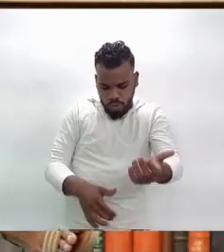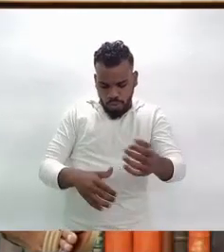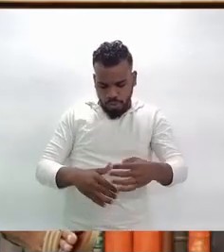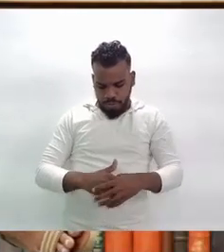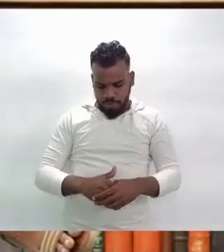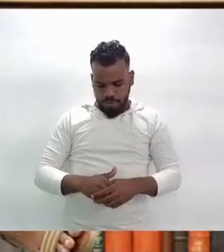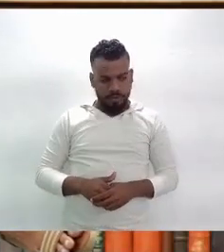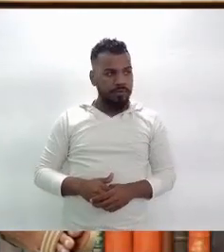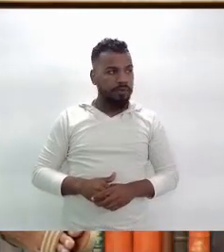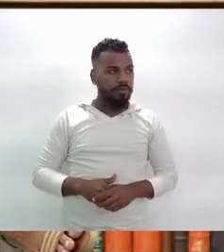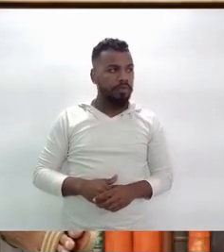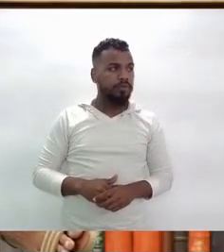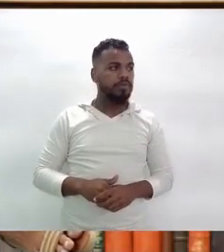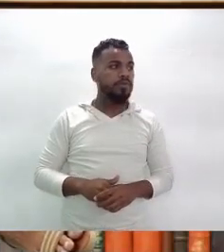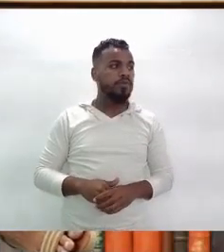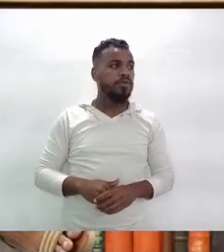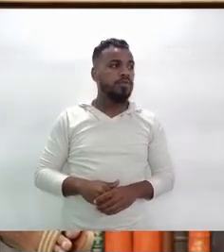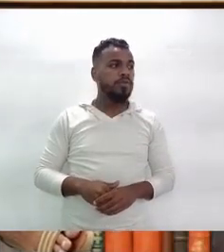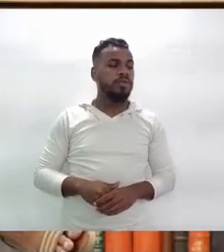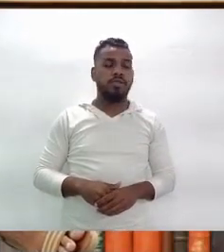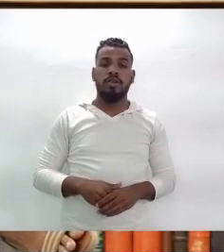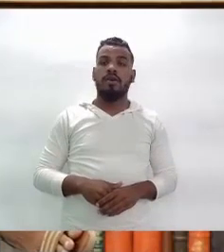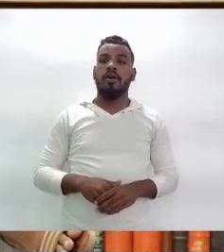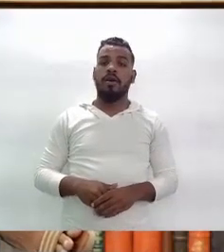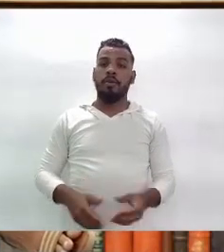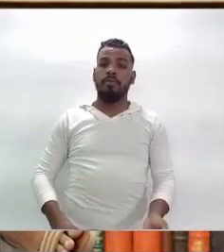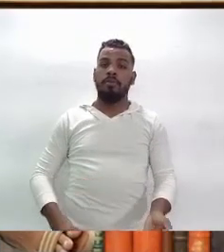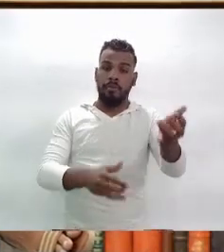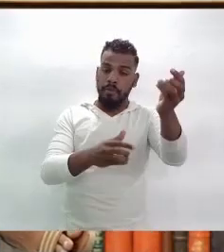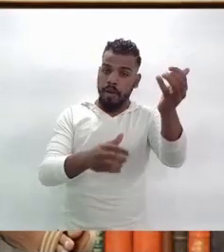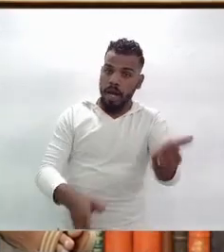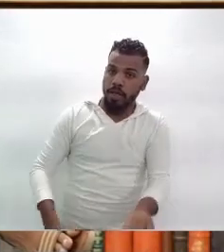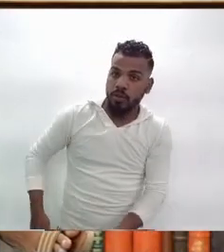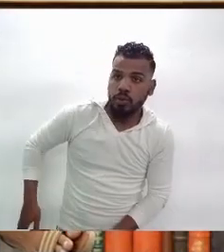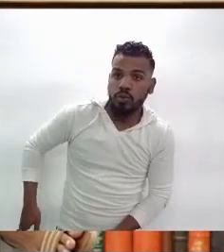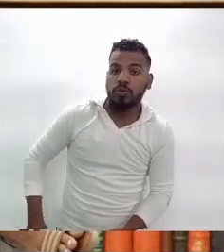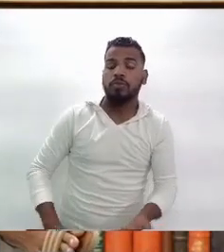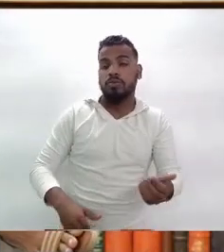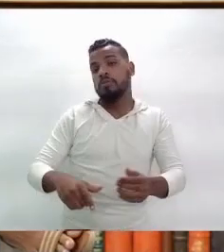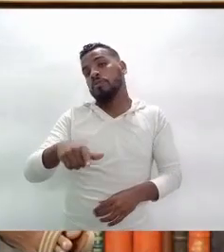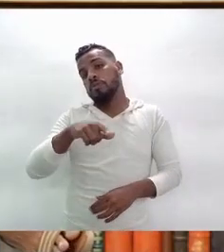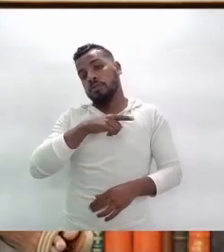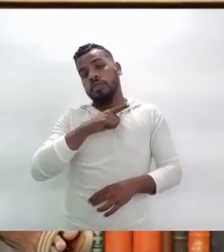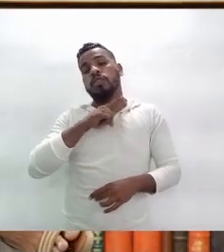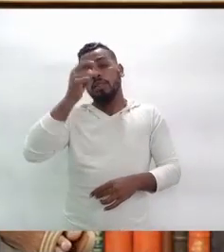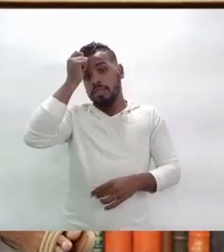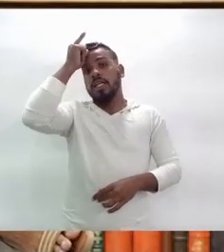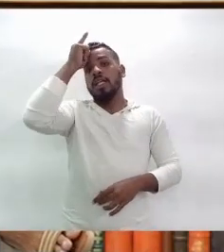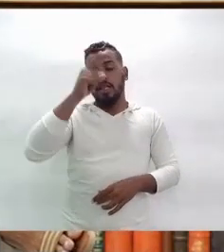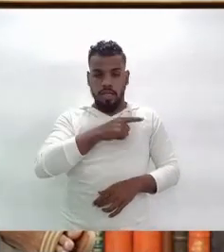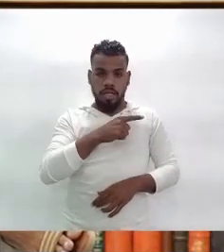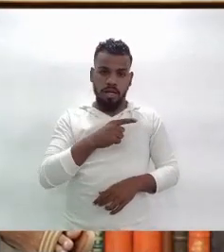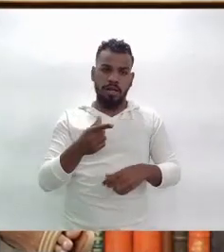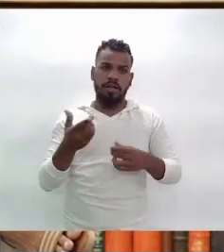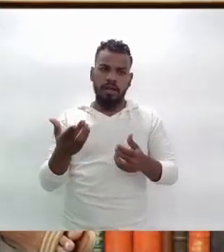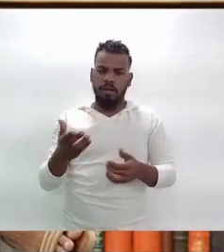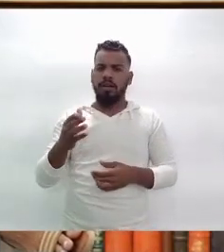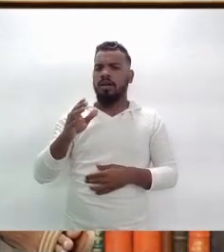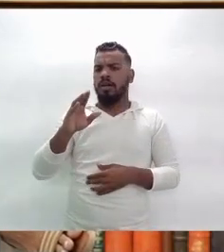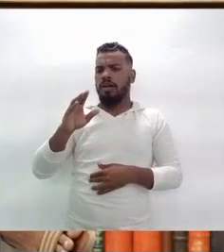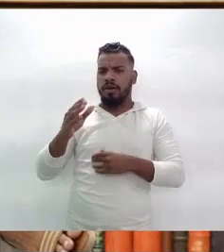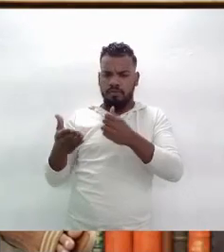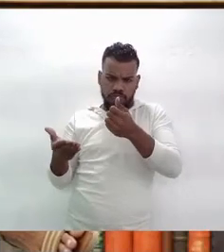o maracatu do baque, né, do baque virado, né? A gente tem a ideia que a base religiosa